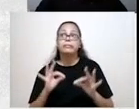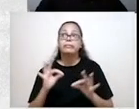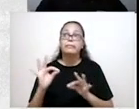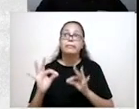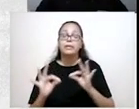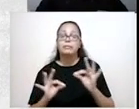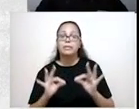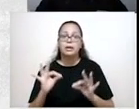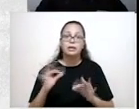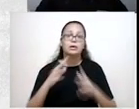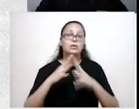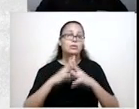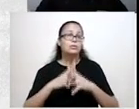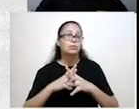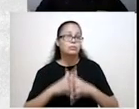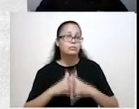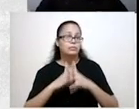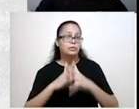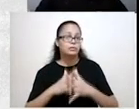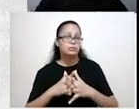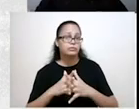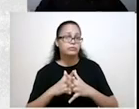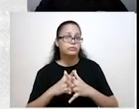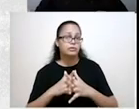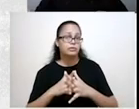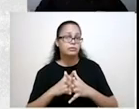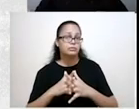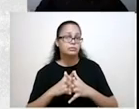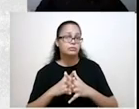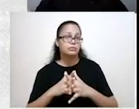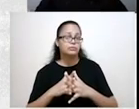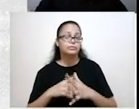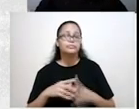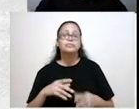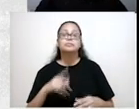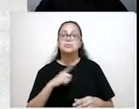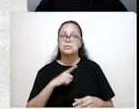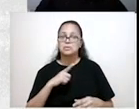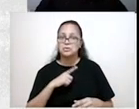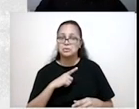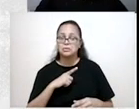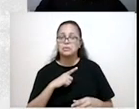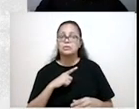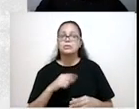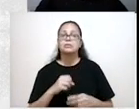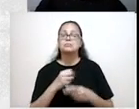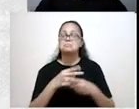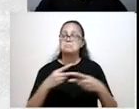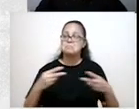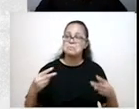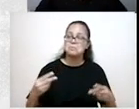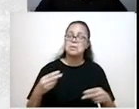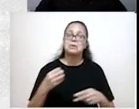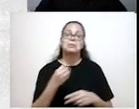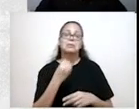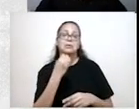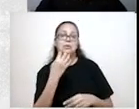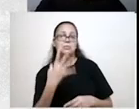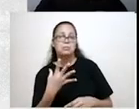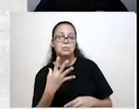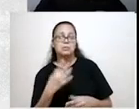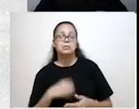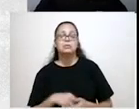né, acabou tendo uma vantagem nesse começo de guerra. Isso pesou muito a favor desses